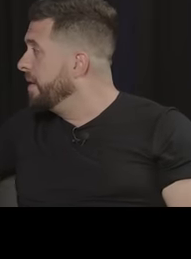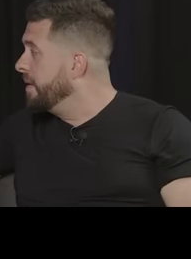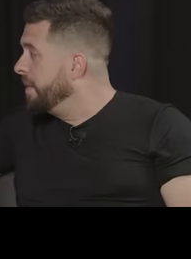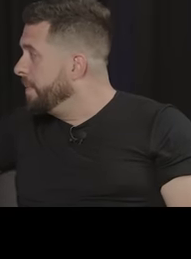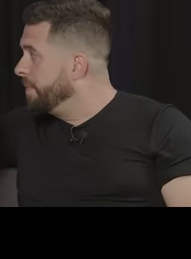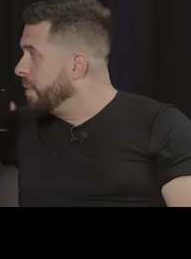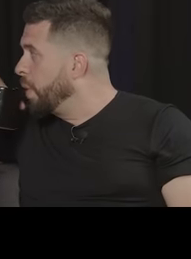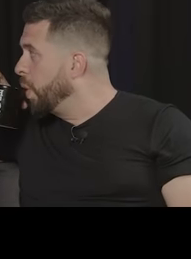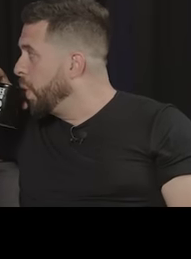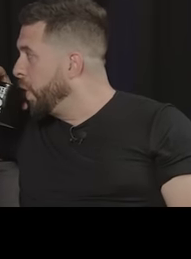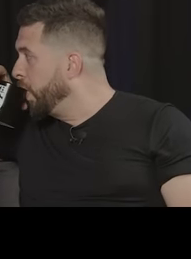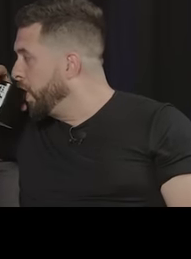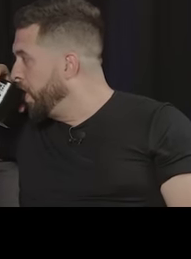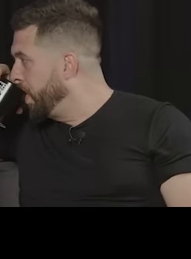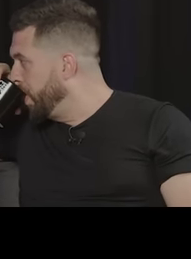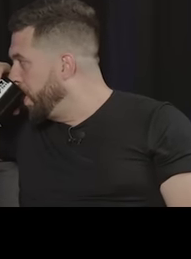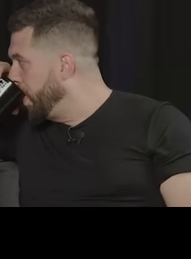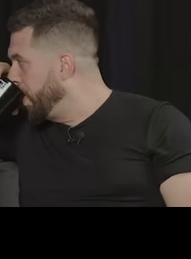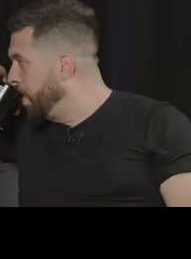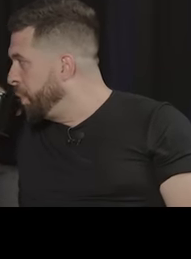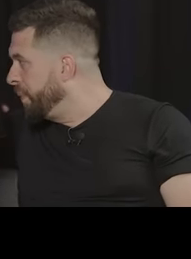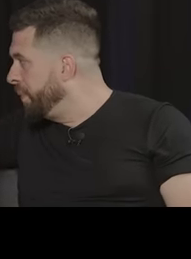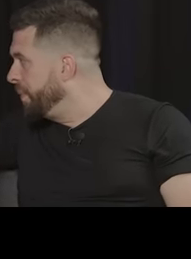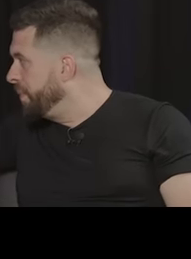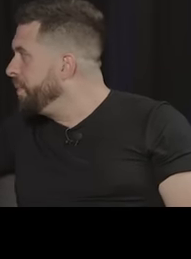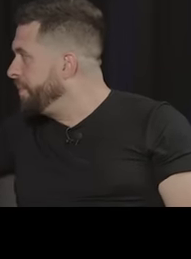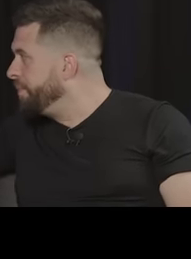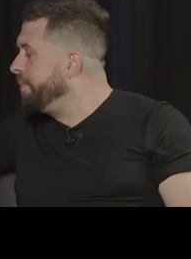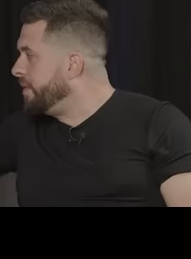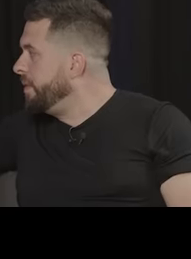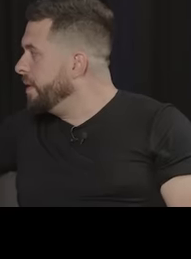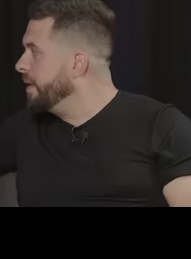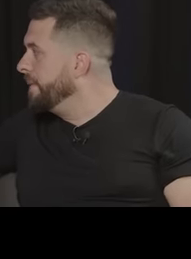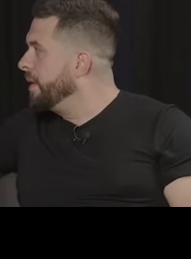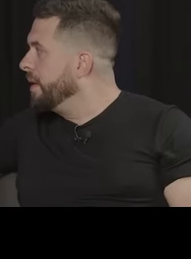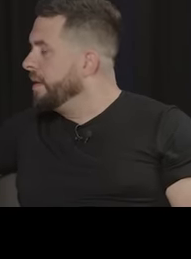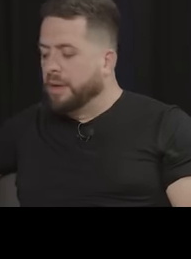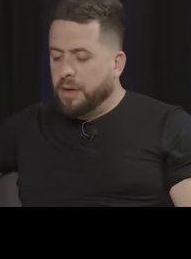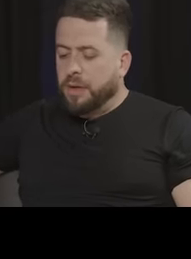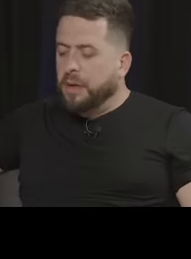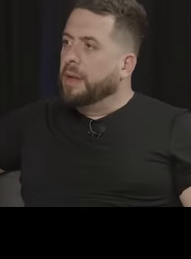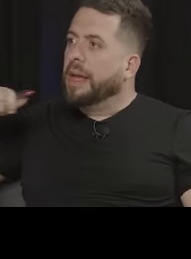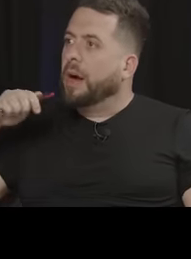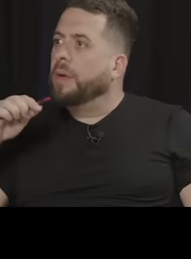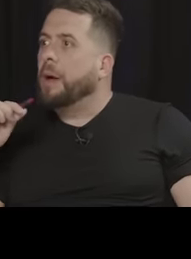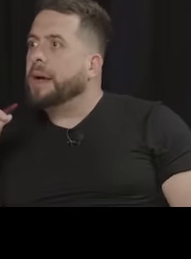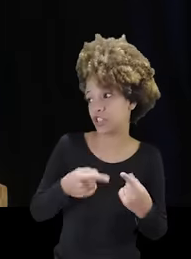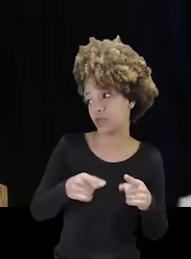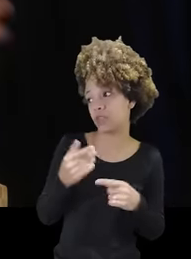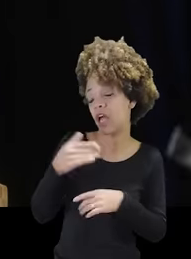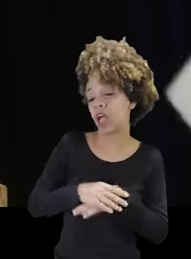eles adoram música então assim Isso daí deve ser nos 80 90 e tava passando isso na TV então eles gostam de música legal